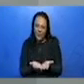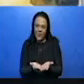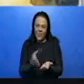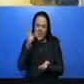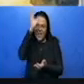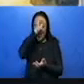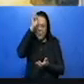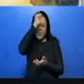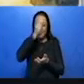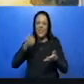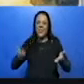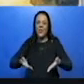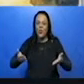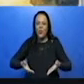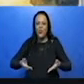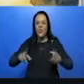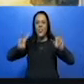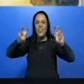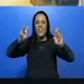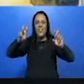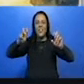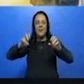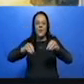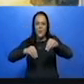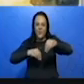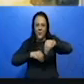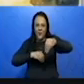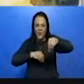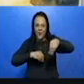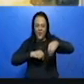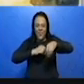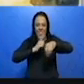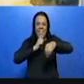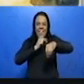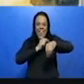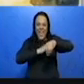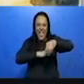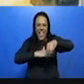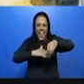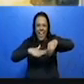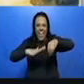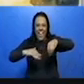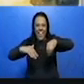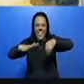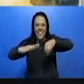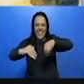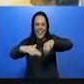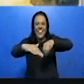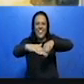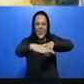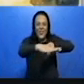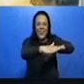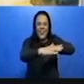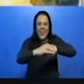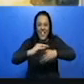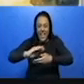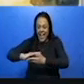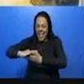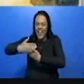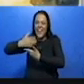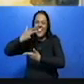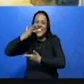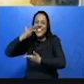E é um livro, assim, incrível. E ele tem inúmeras adaptações. Ele não é um livro da língua portuguesa, mas eu